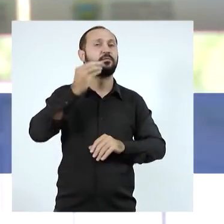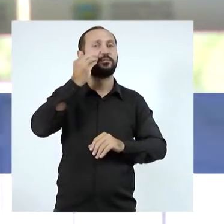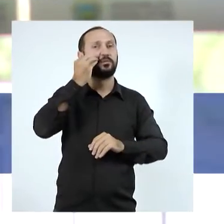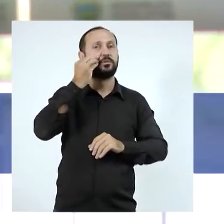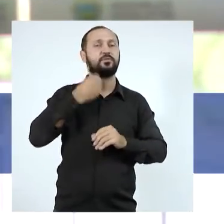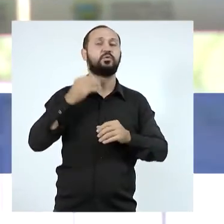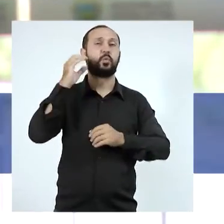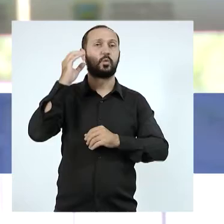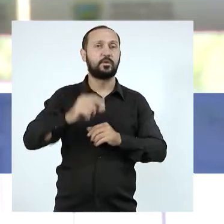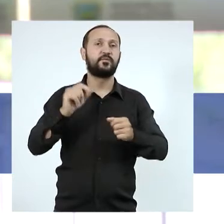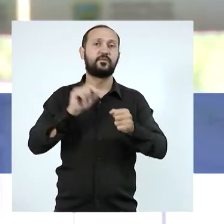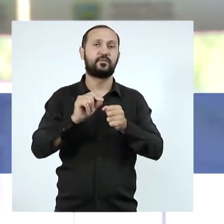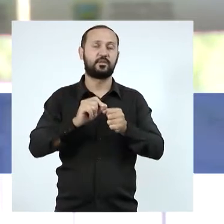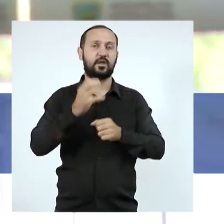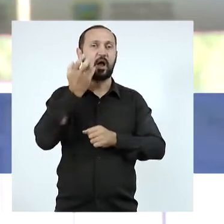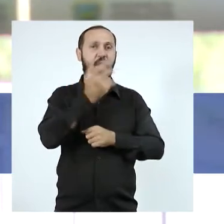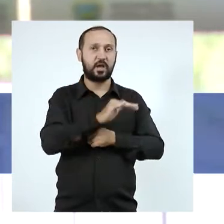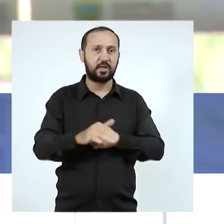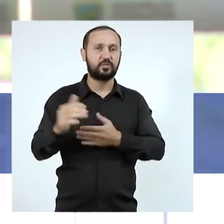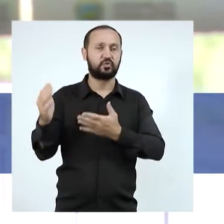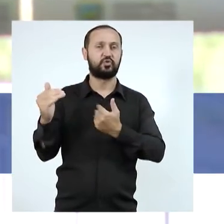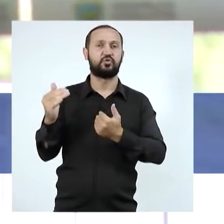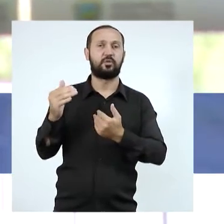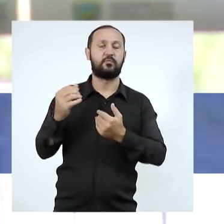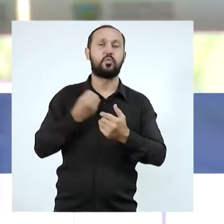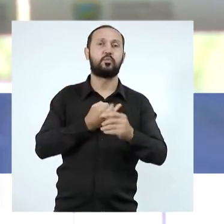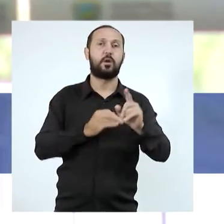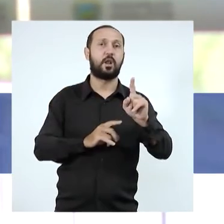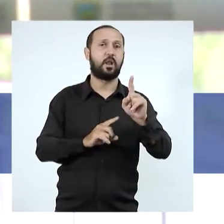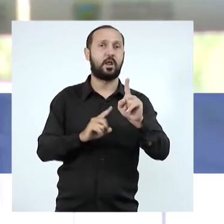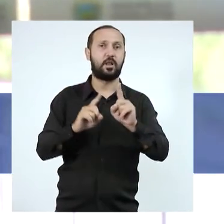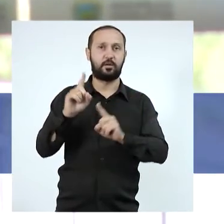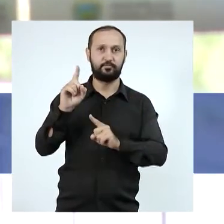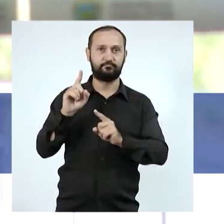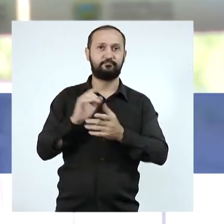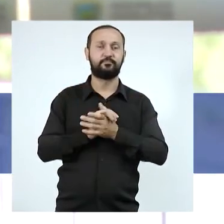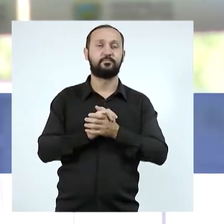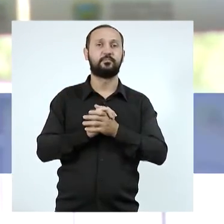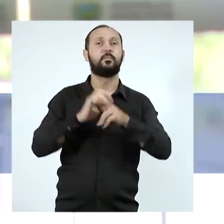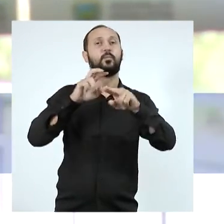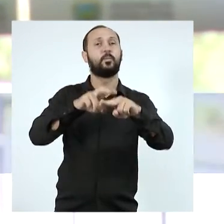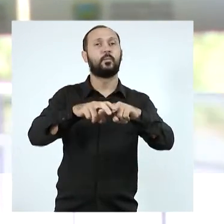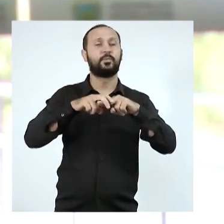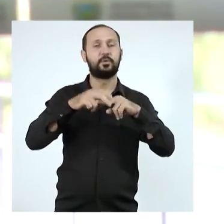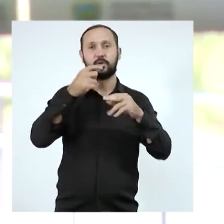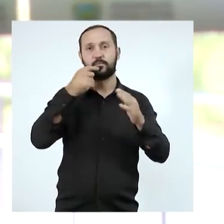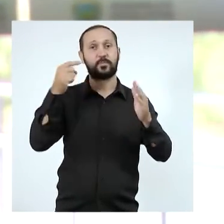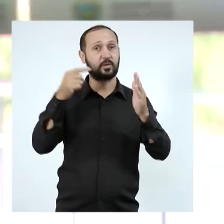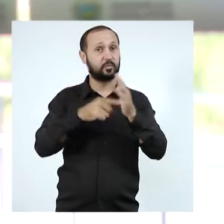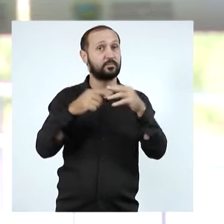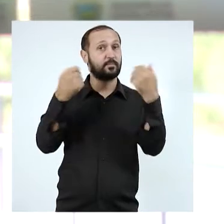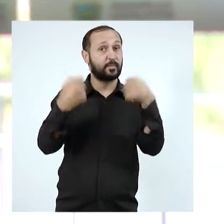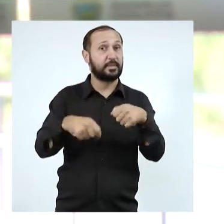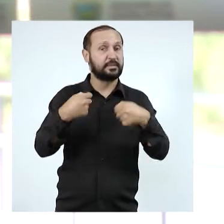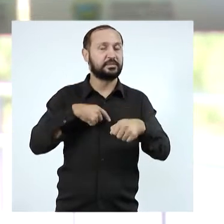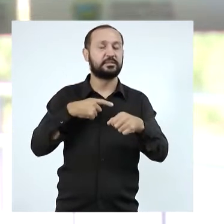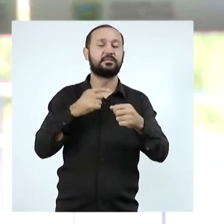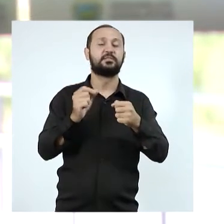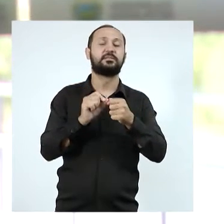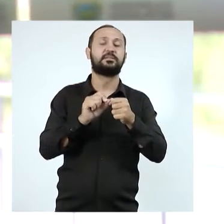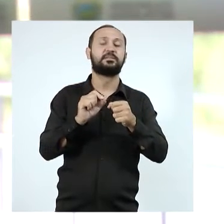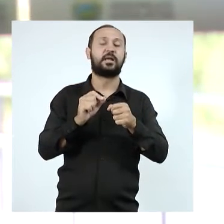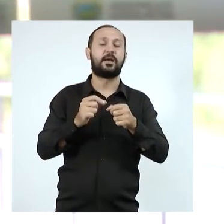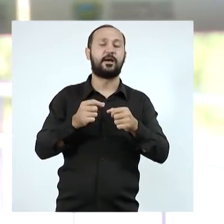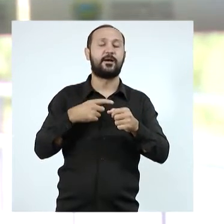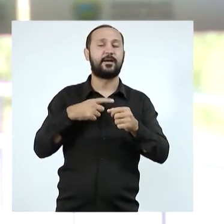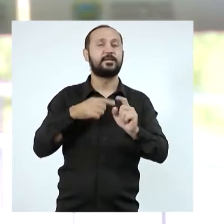ficado em suas casas e a tendência é que os crimes praticados contra crianças e adolescentes aumentem nesse período. Por isso, as